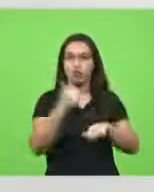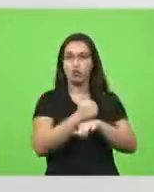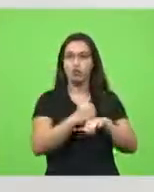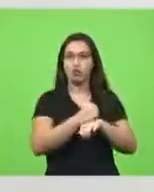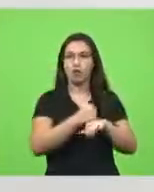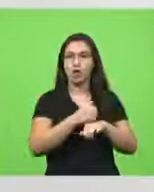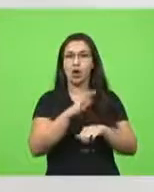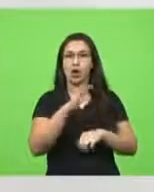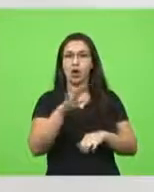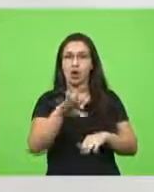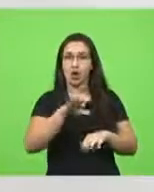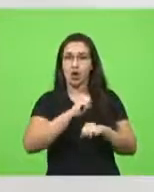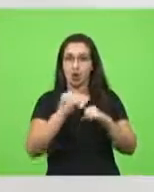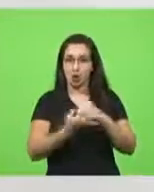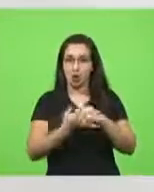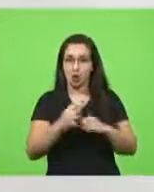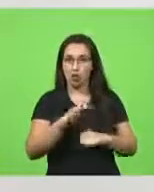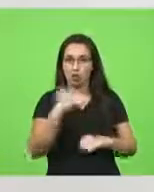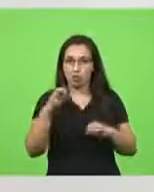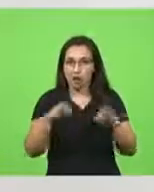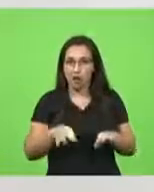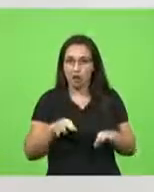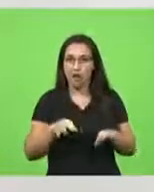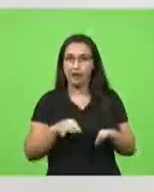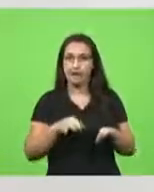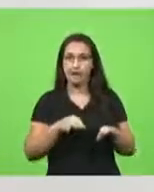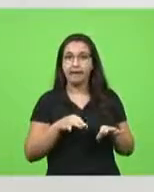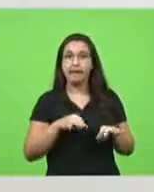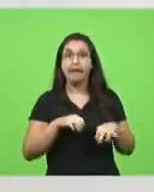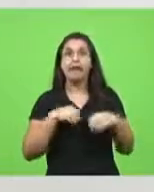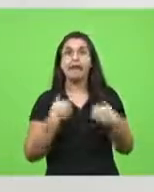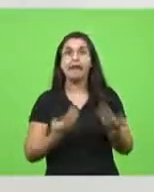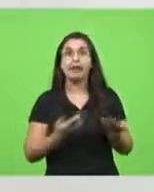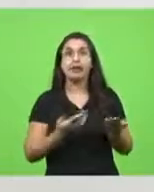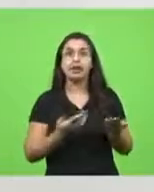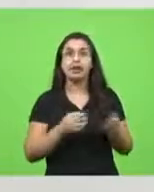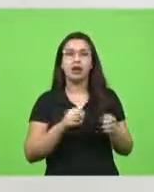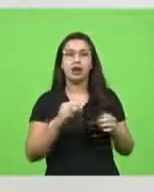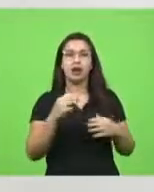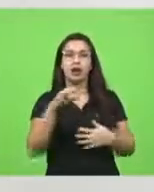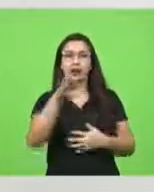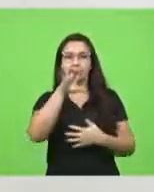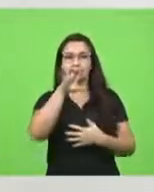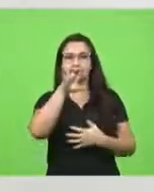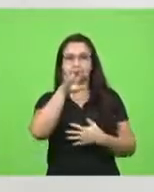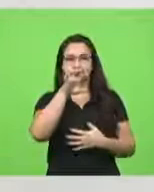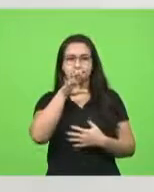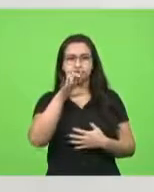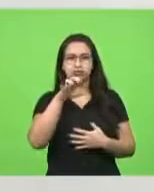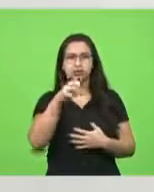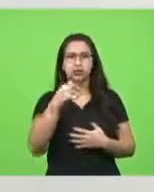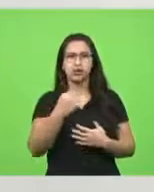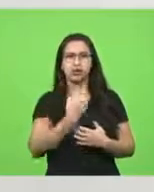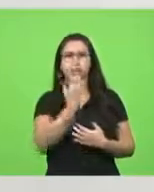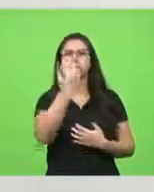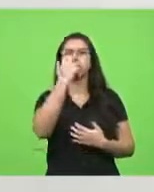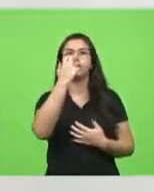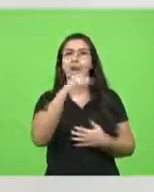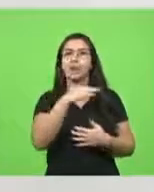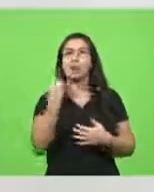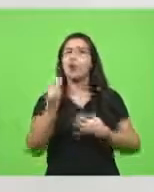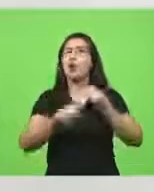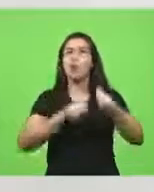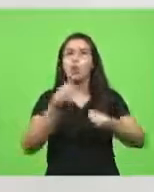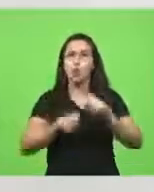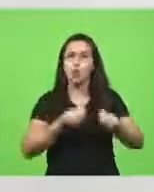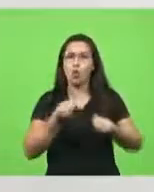teste? Cadê o tipo de tratamento? Foi entubado? Quem fez intubação? Foi na intubação que morreu? Como é que foi? Foi